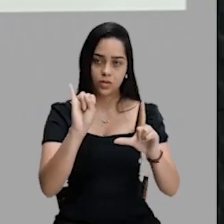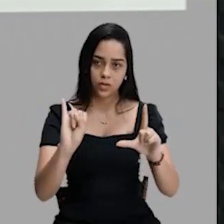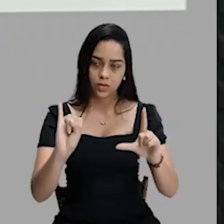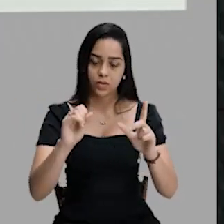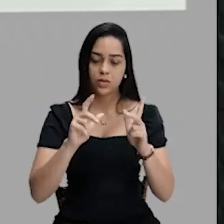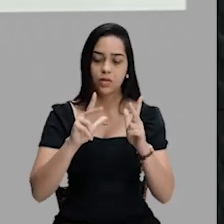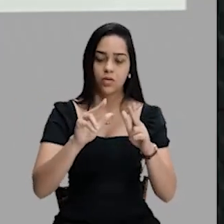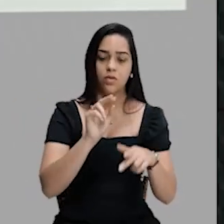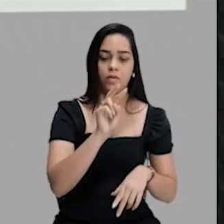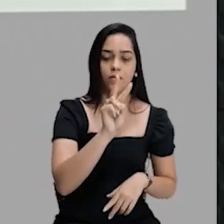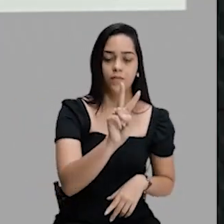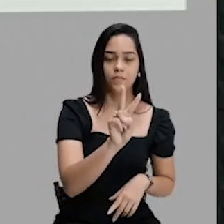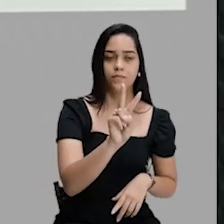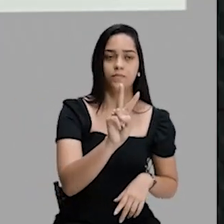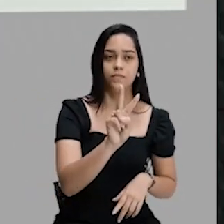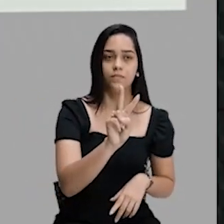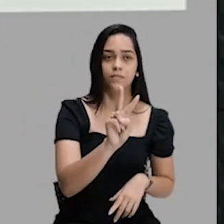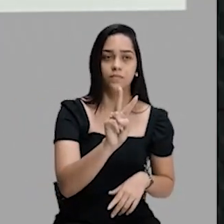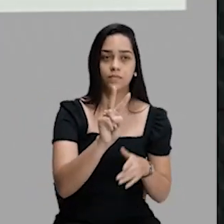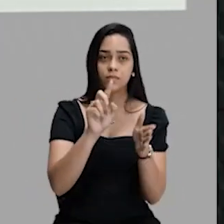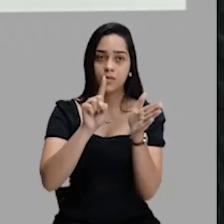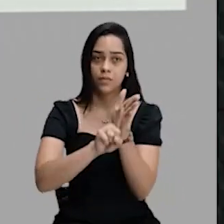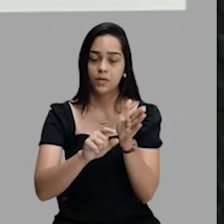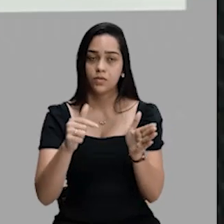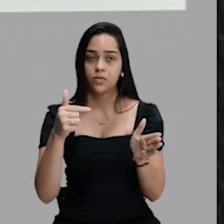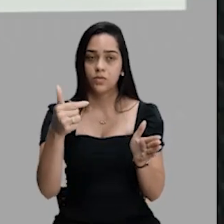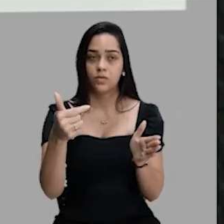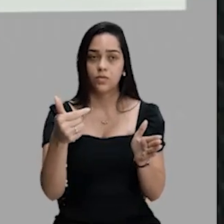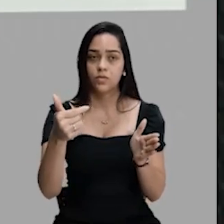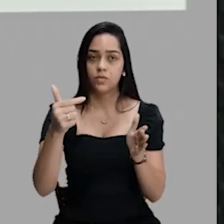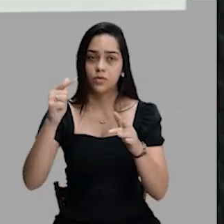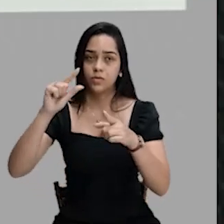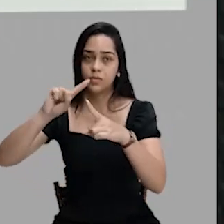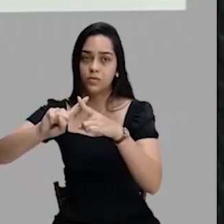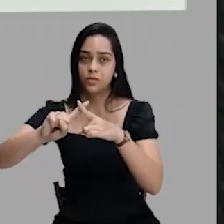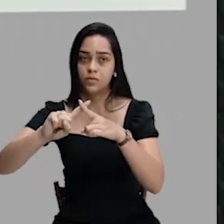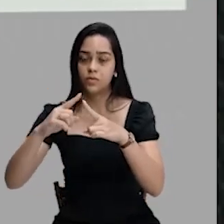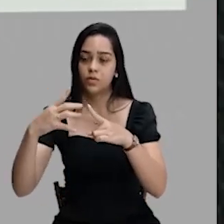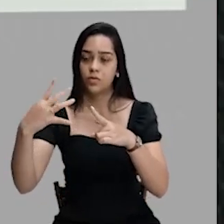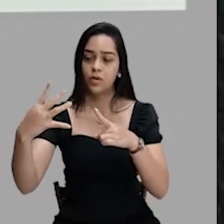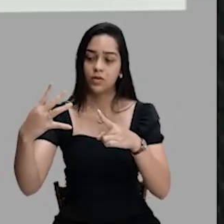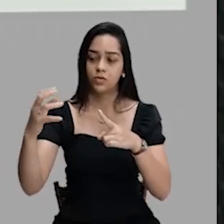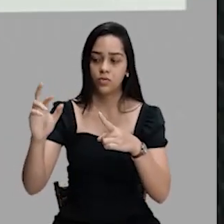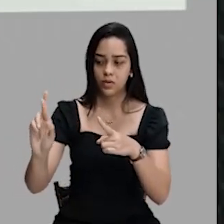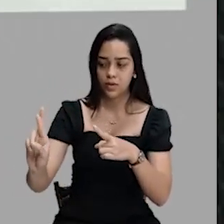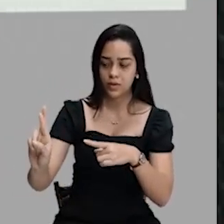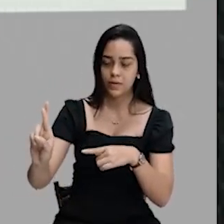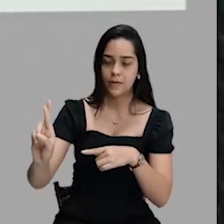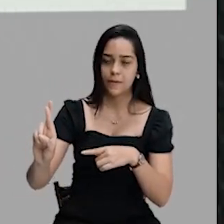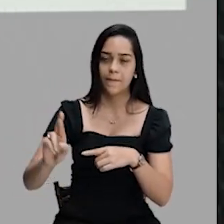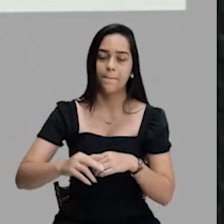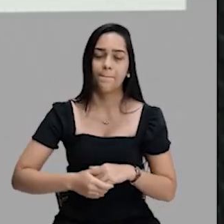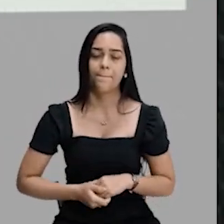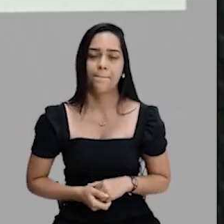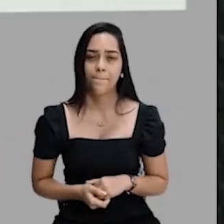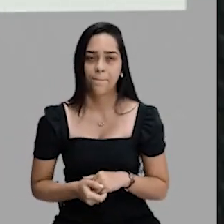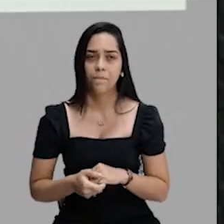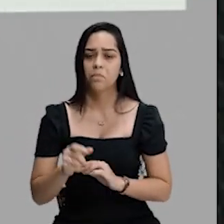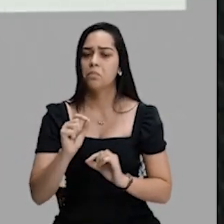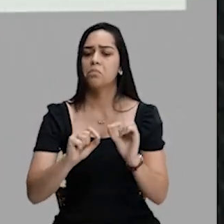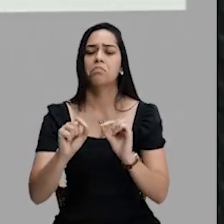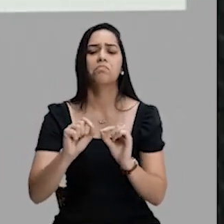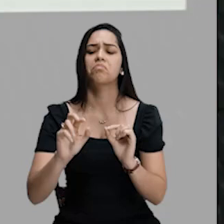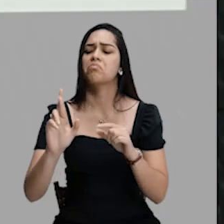é igual a V menos 2 multiplicado por 4R. Pessoal, o que é